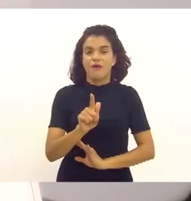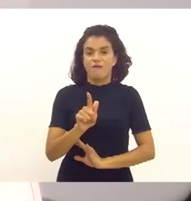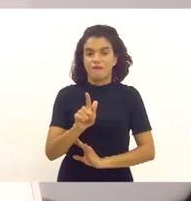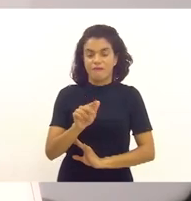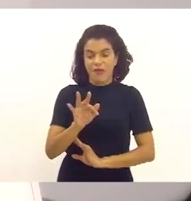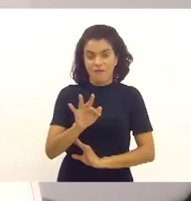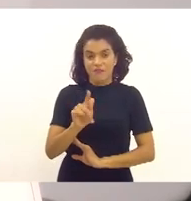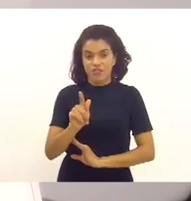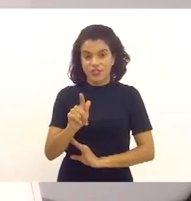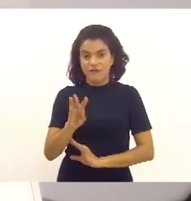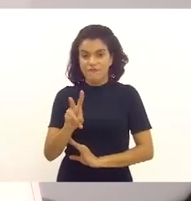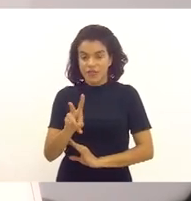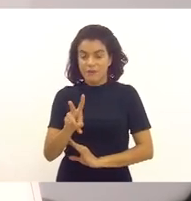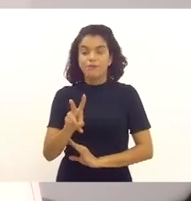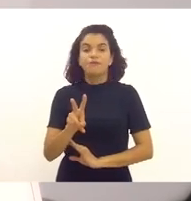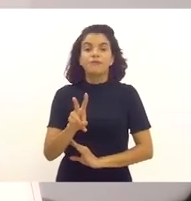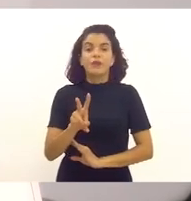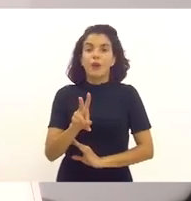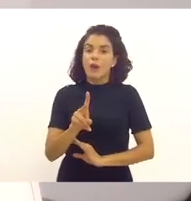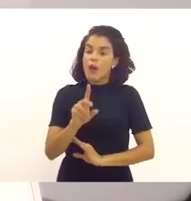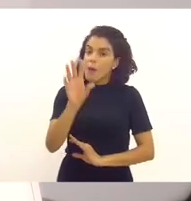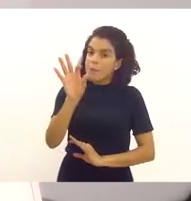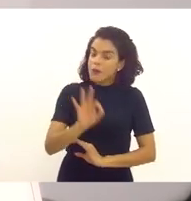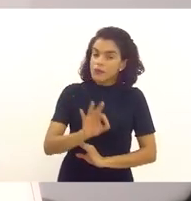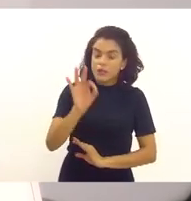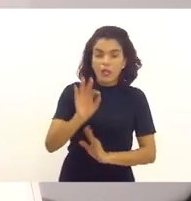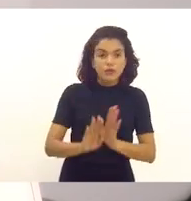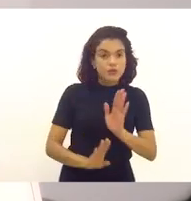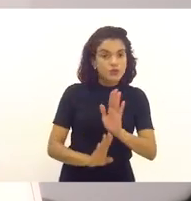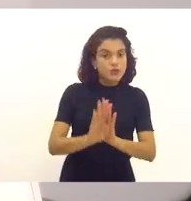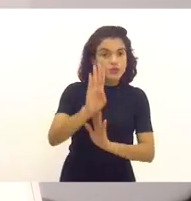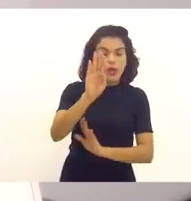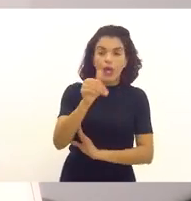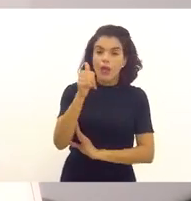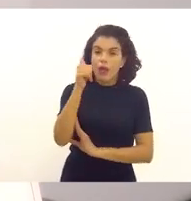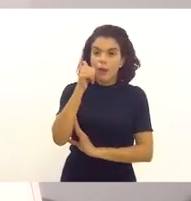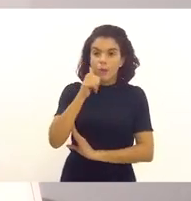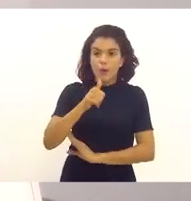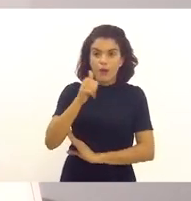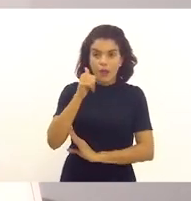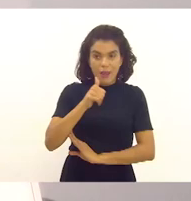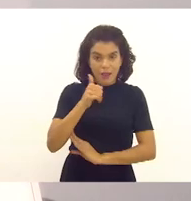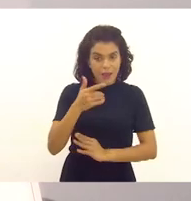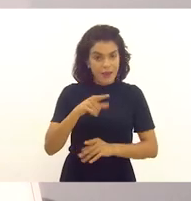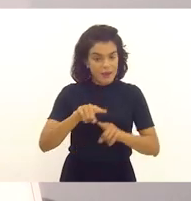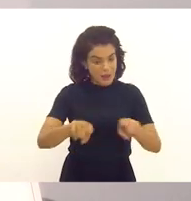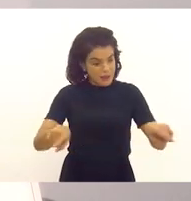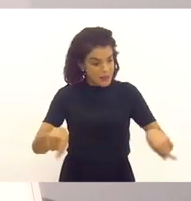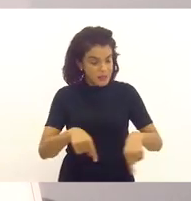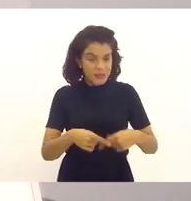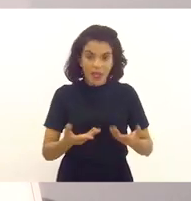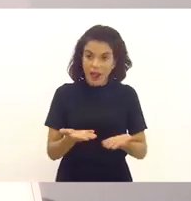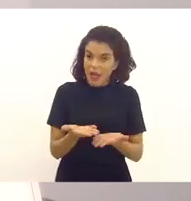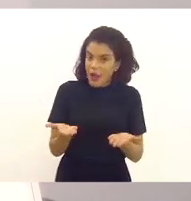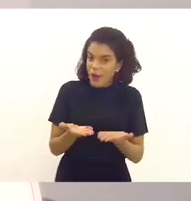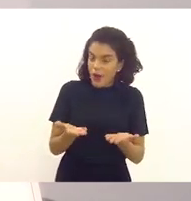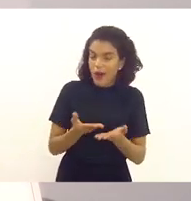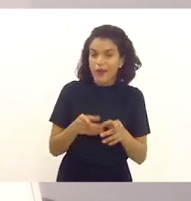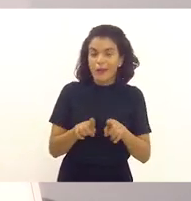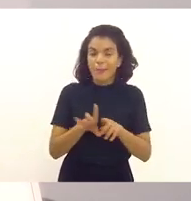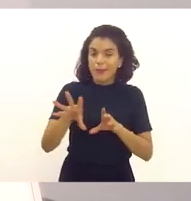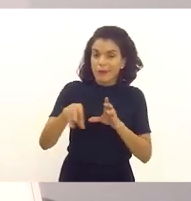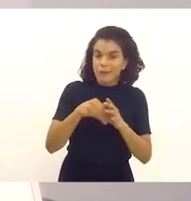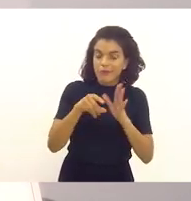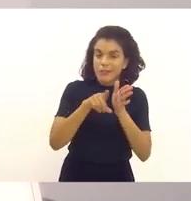eu percentual Alto das mulheres e na maioria são mulheres estão nessa sala que estavam na pesquisa